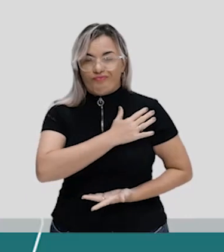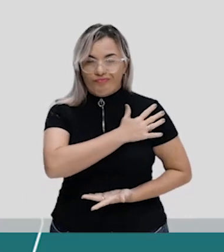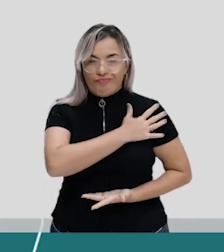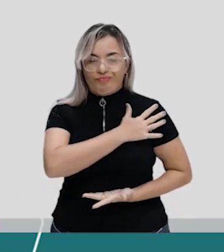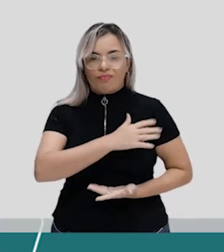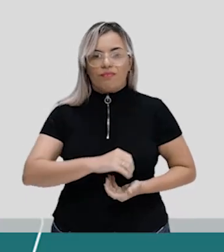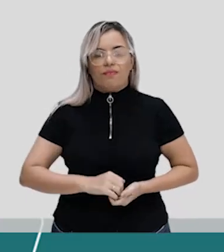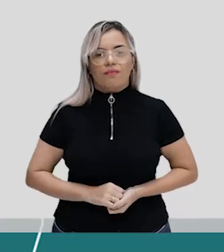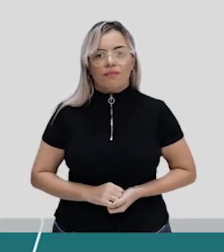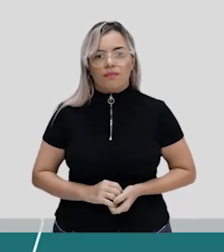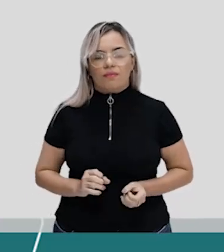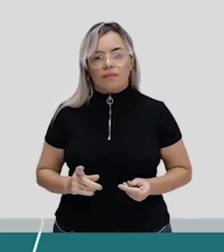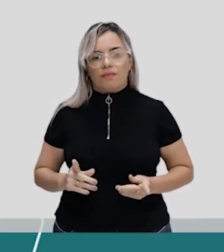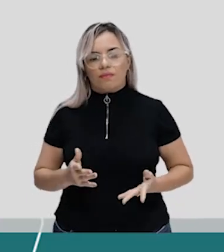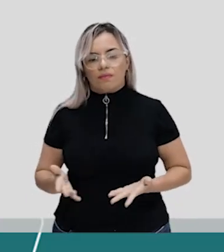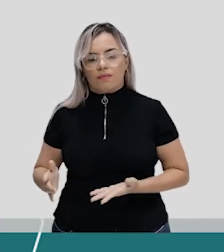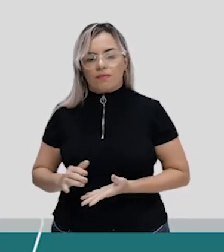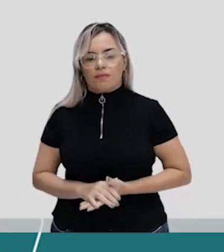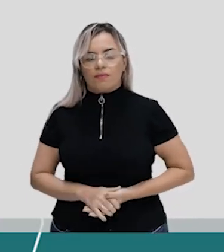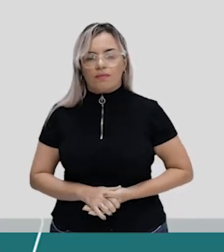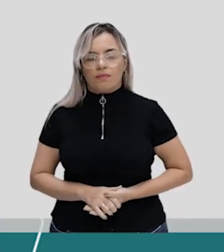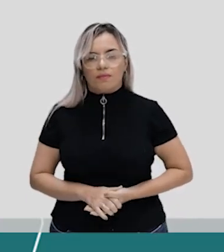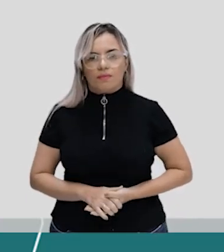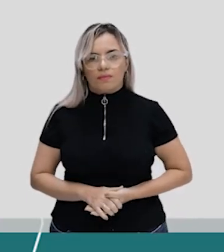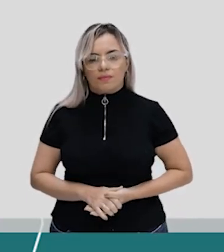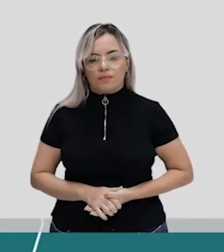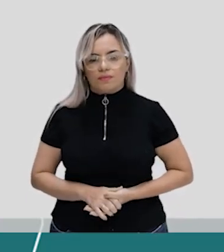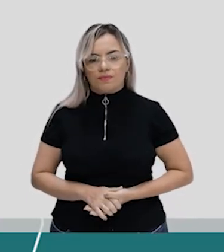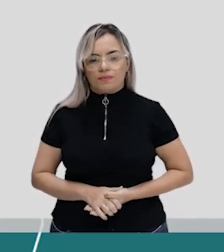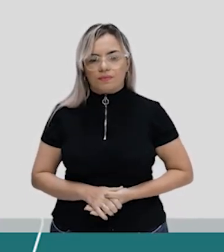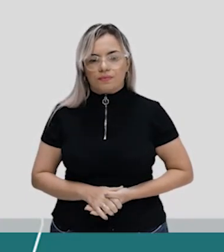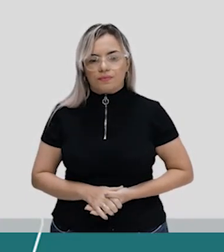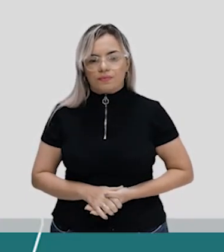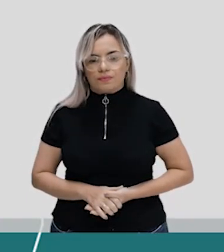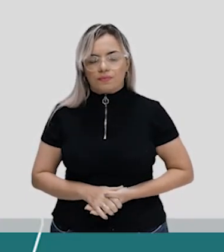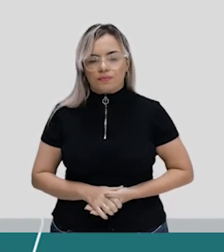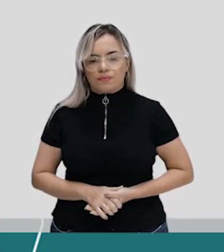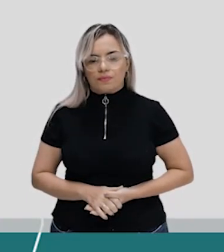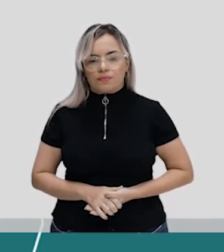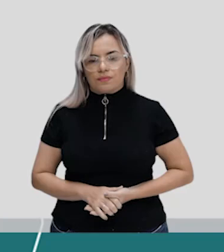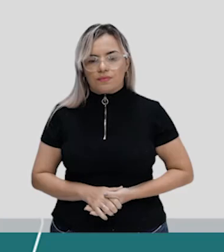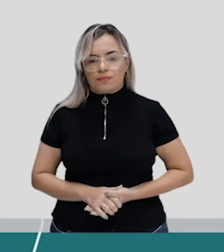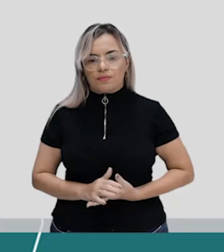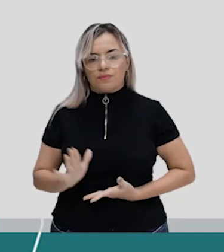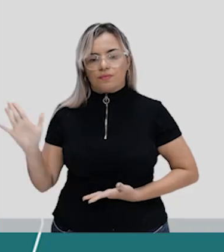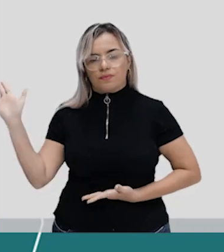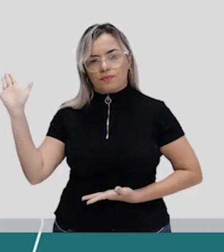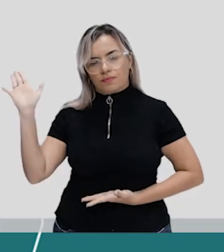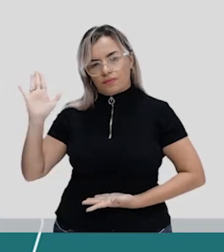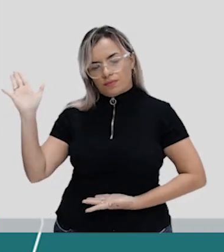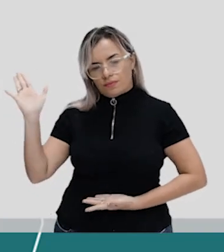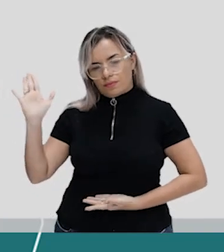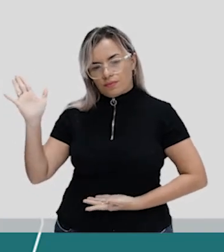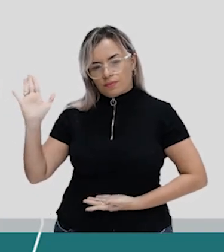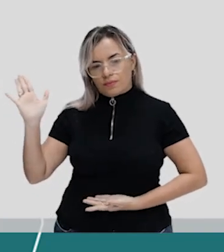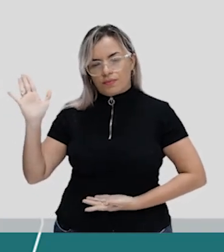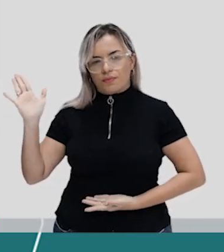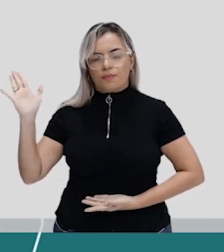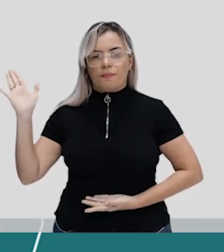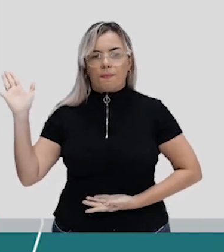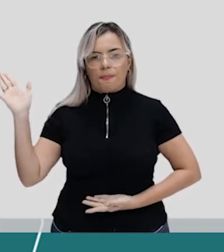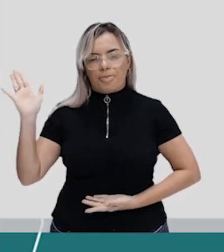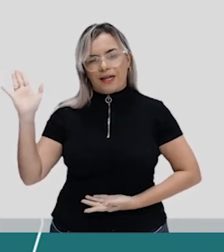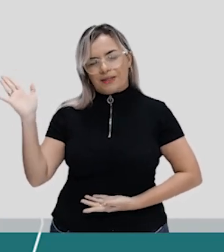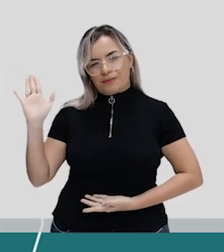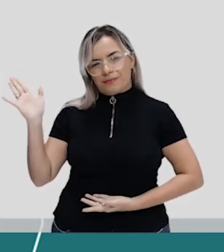horrível, né? Então, fatal quer dizer horrível. As despedidas, hasta luego, tá?